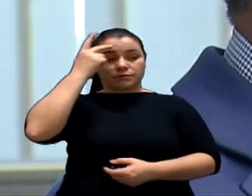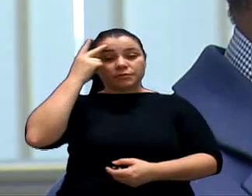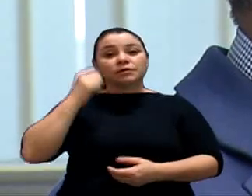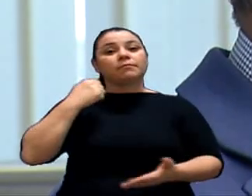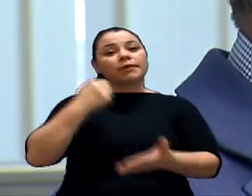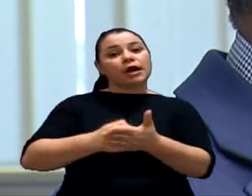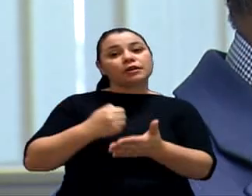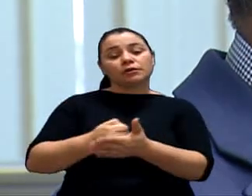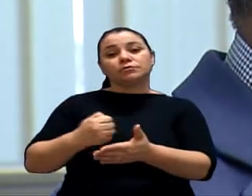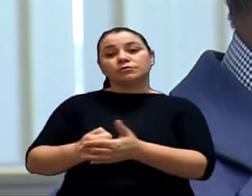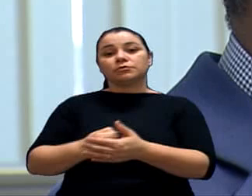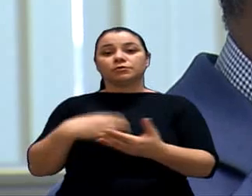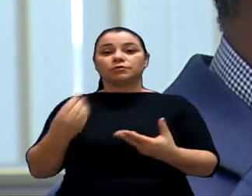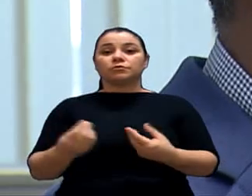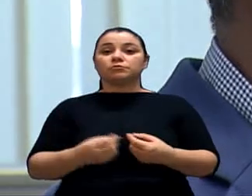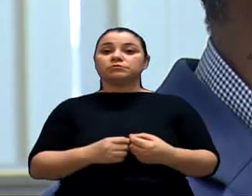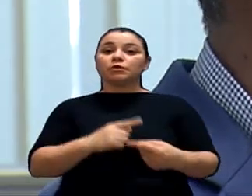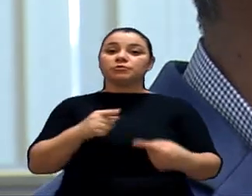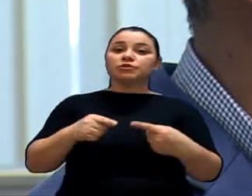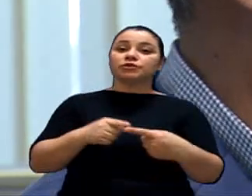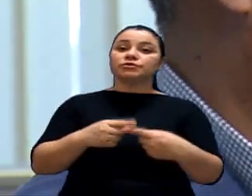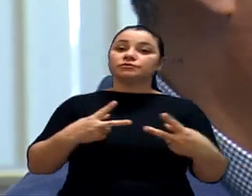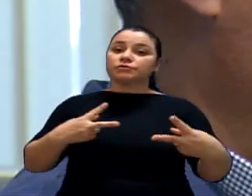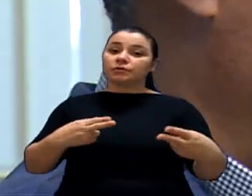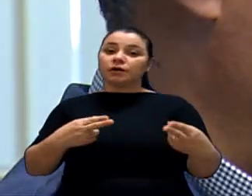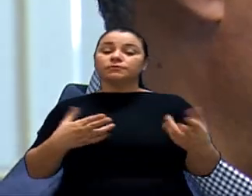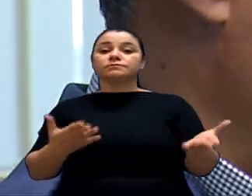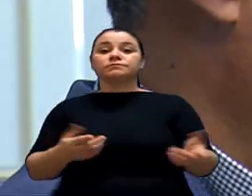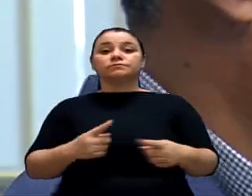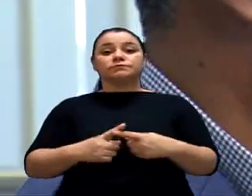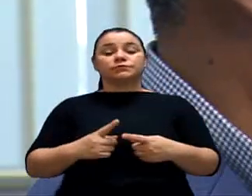que lutaram também com a mesma integridade